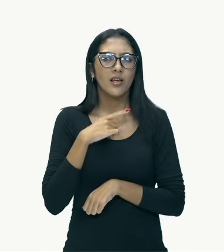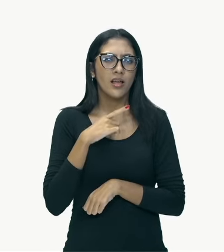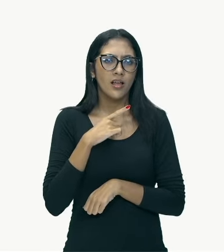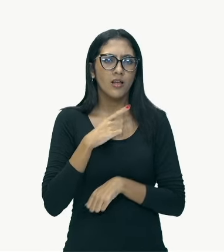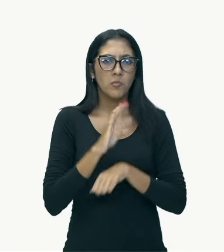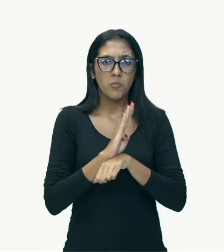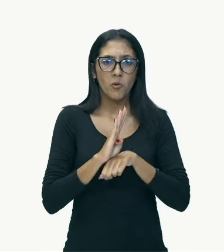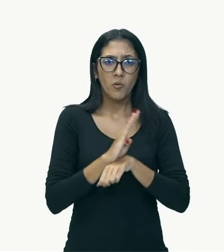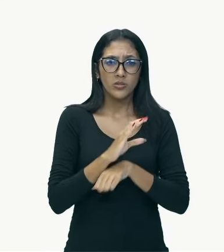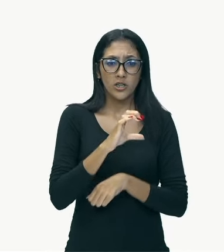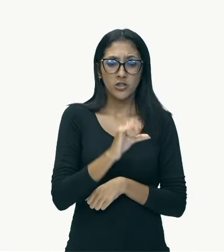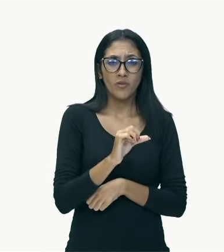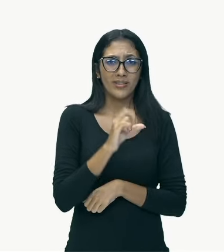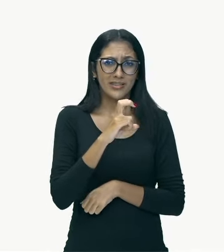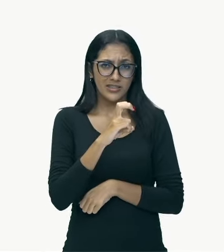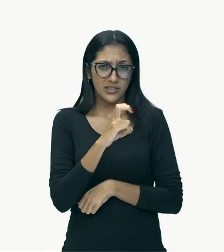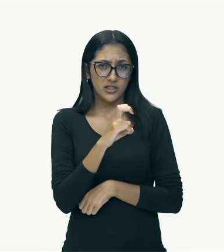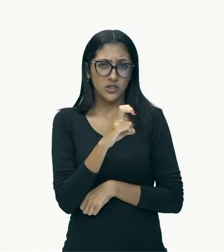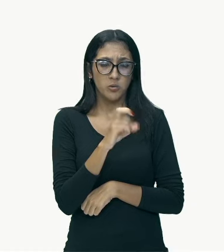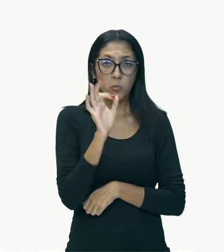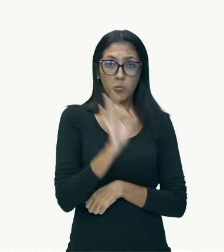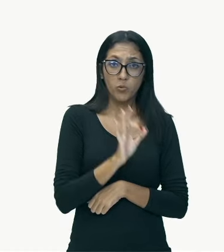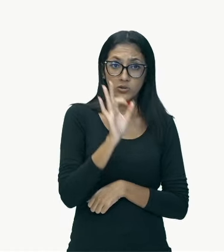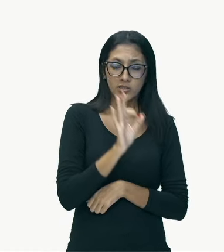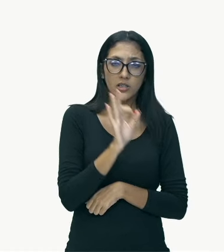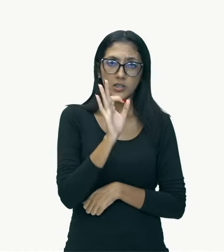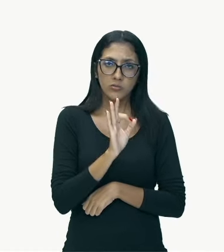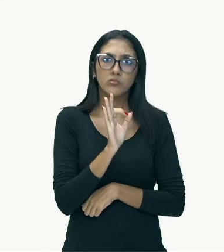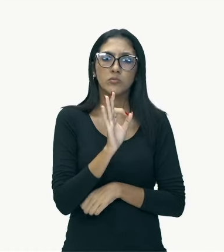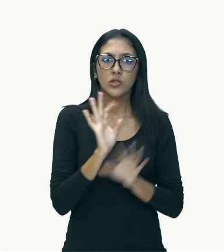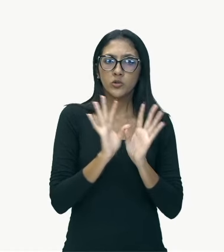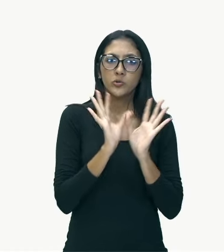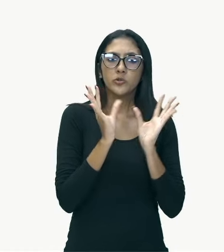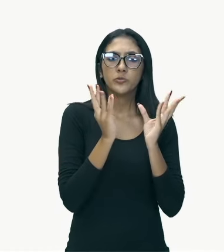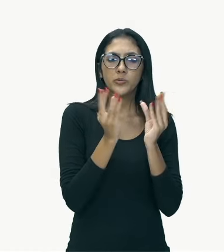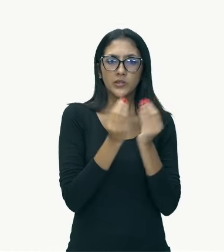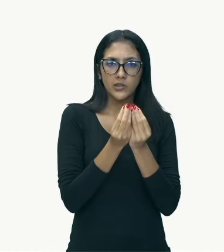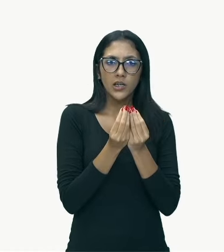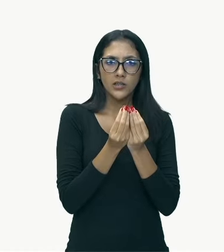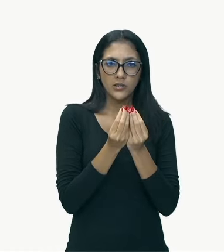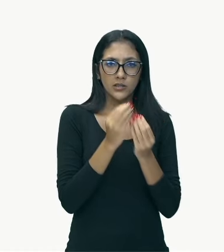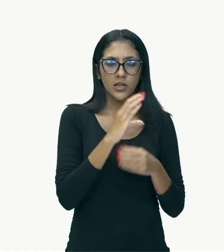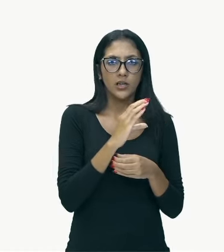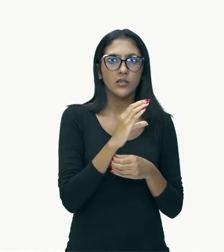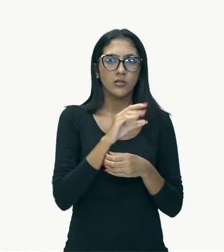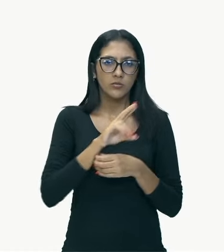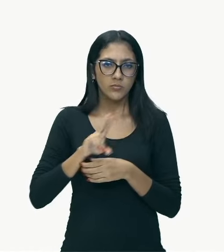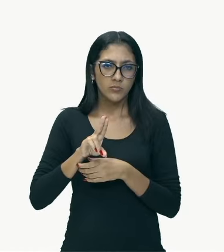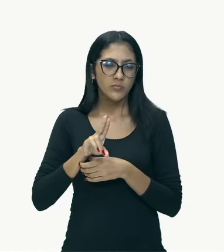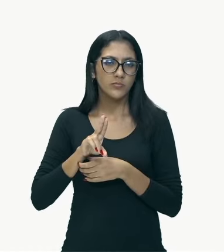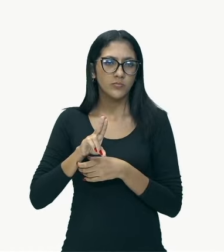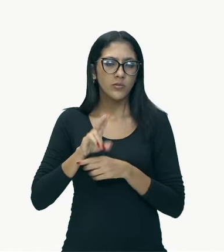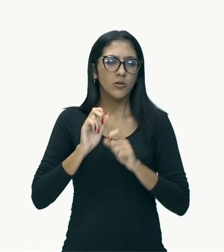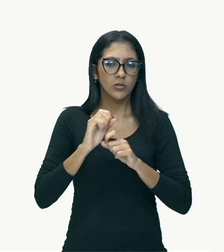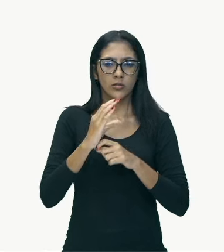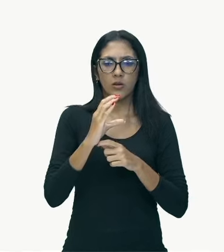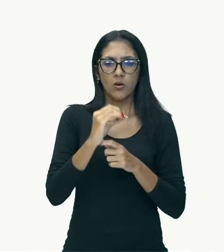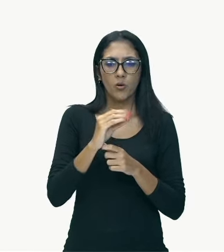95% é cobre e 5%, gente, aqui, ó, é de